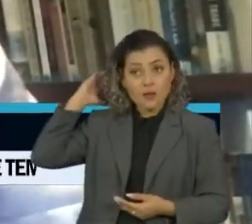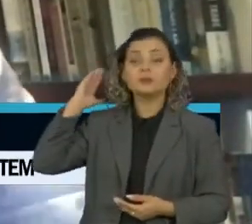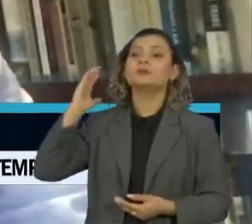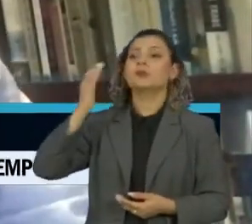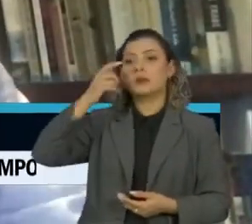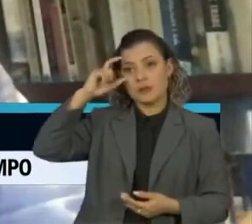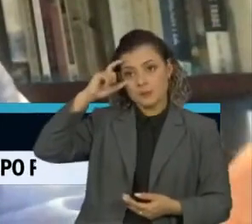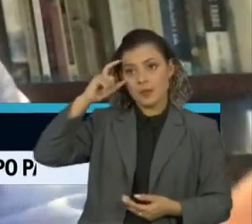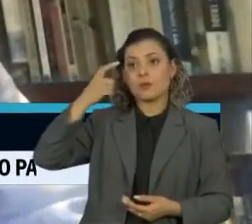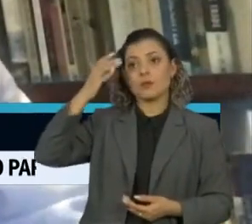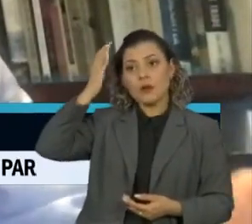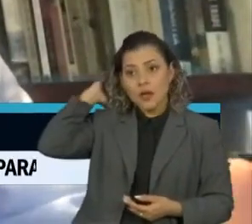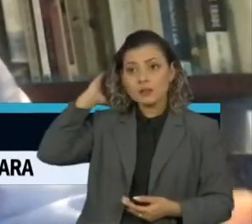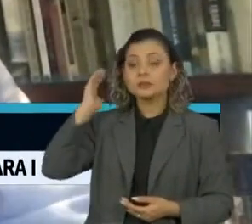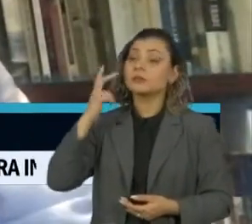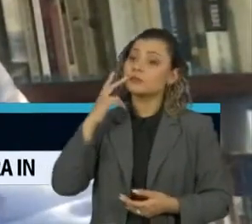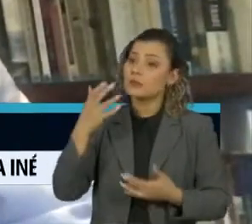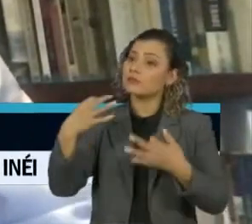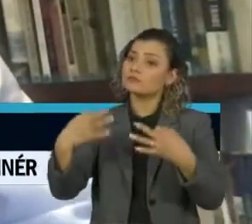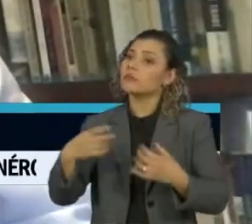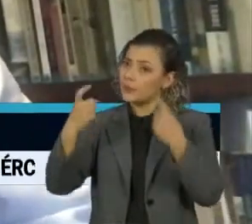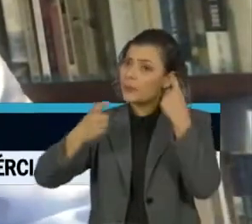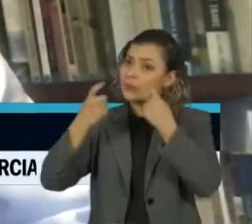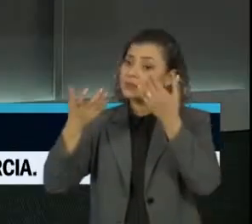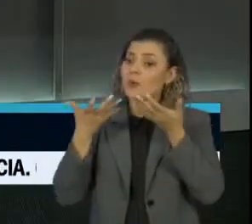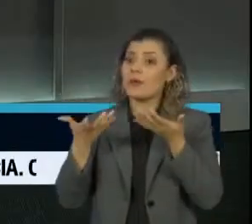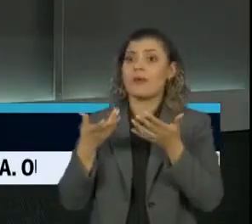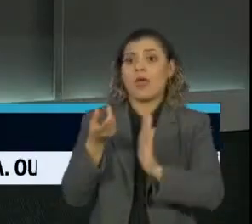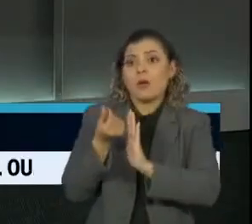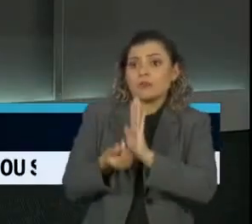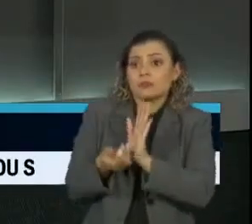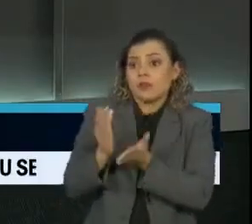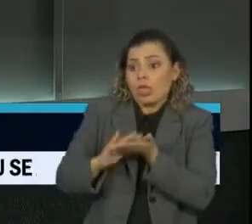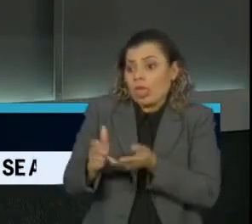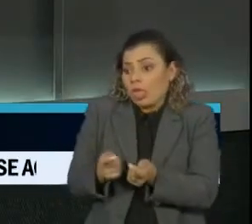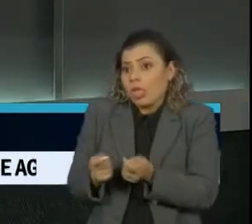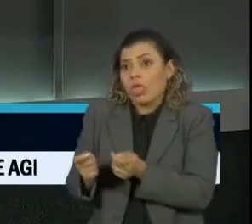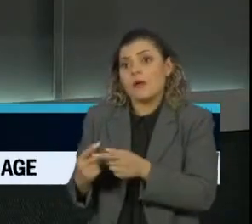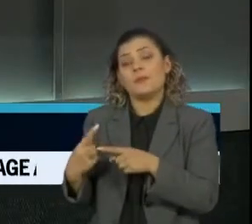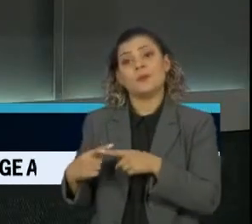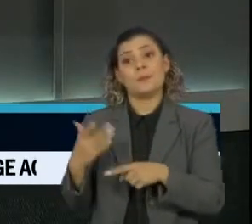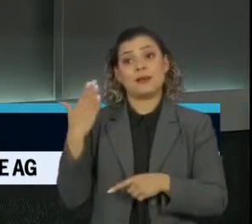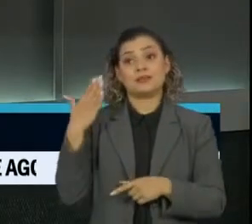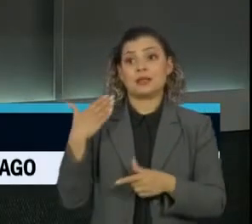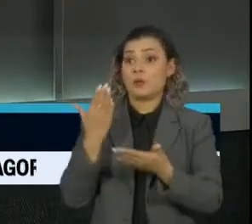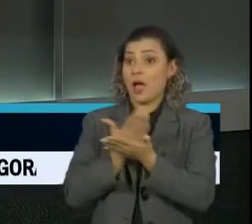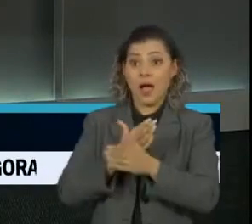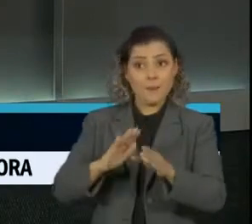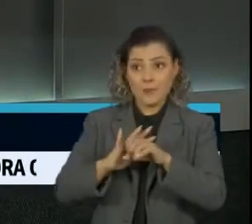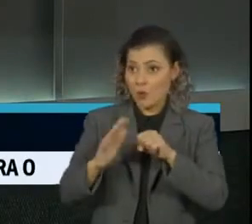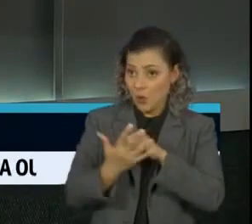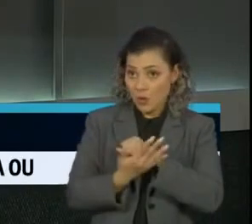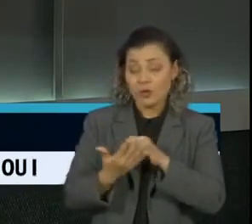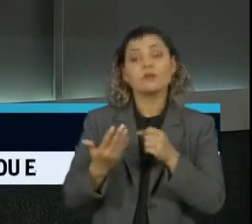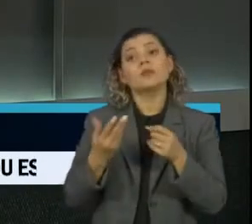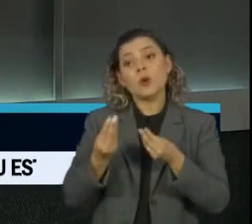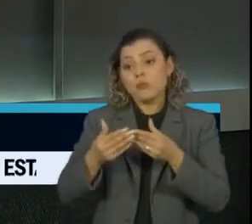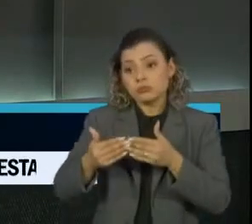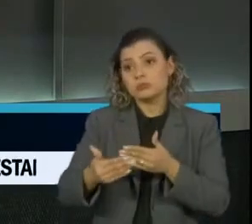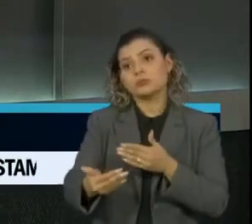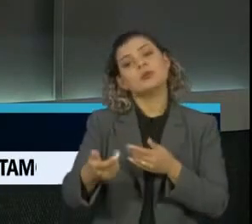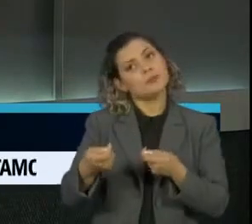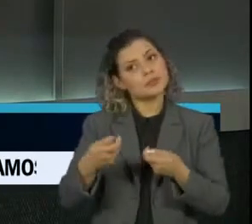correta de buscar o equilíbrio fiscal uma vez passada a pandemia, de que